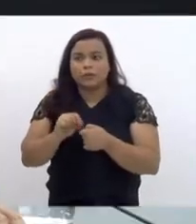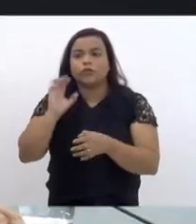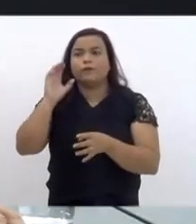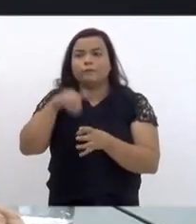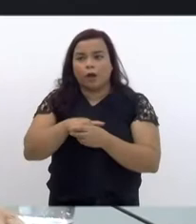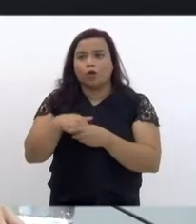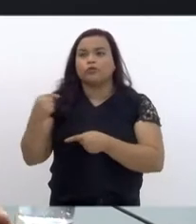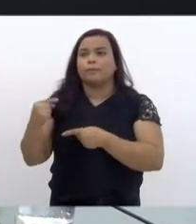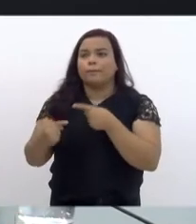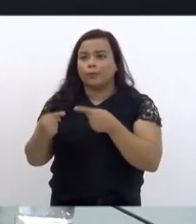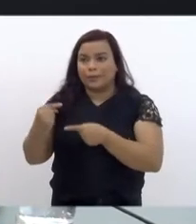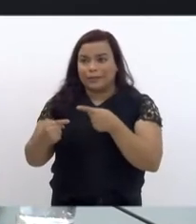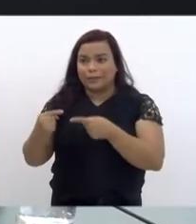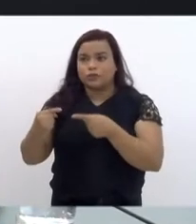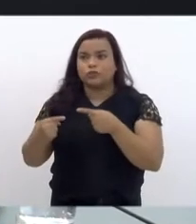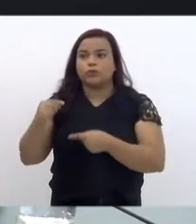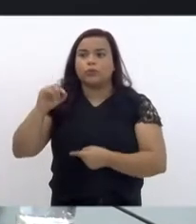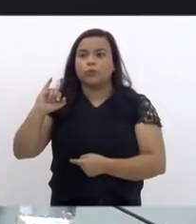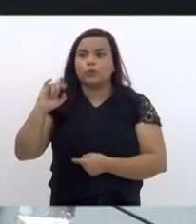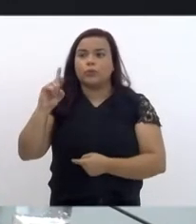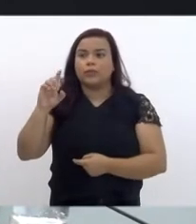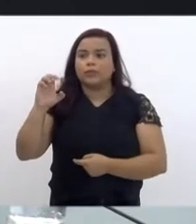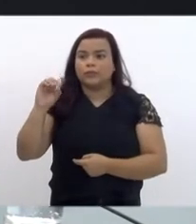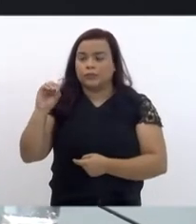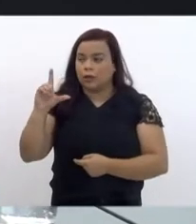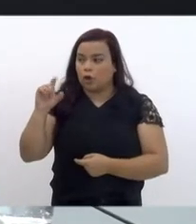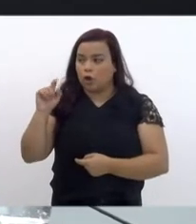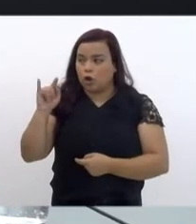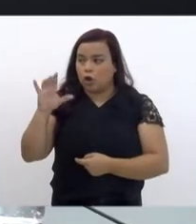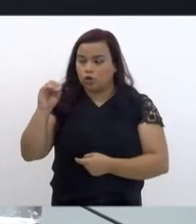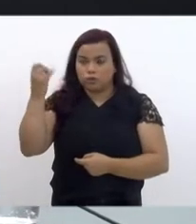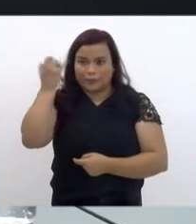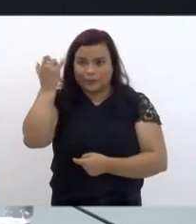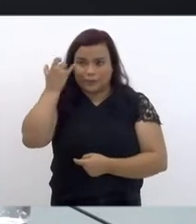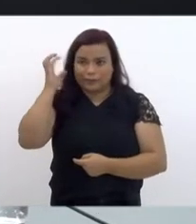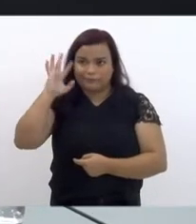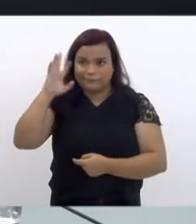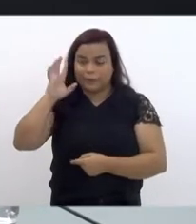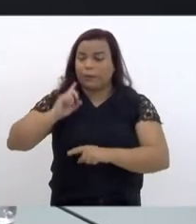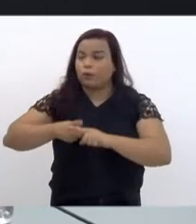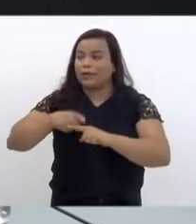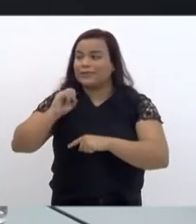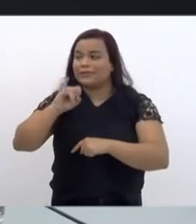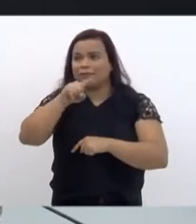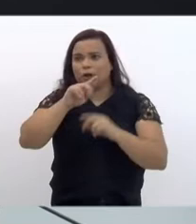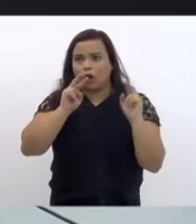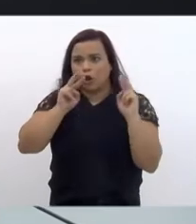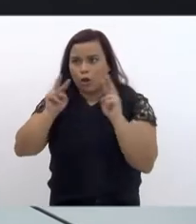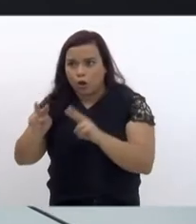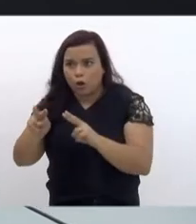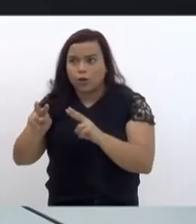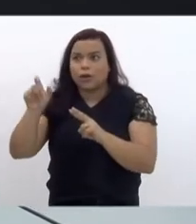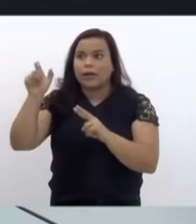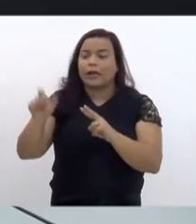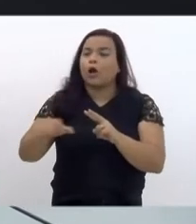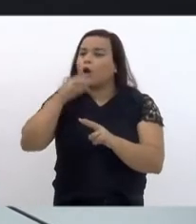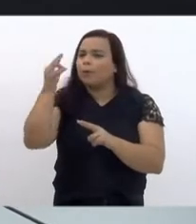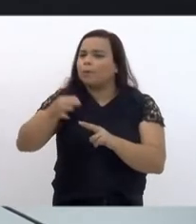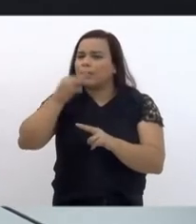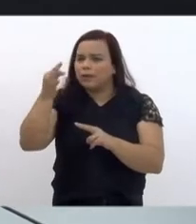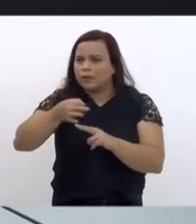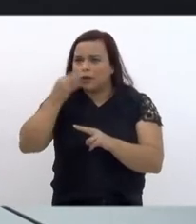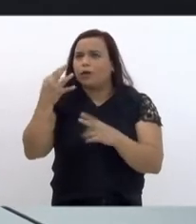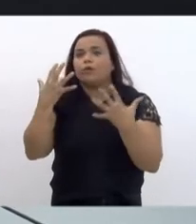político-ideológico. Porque, se o senhor observar, ele deu parecer